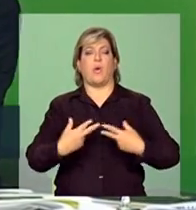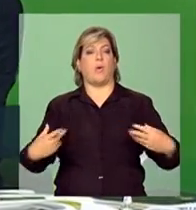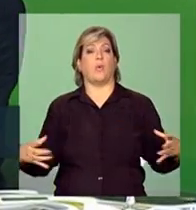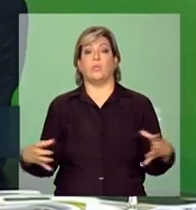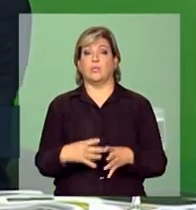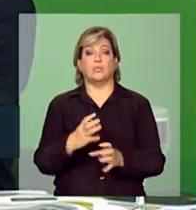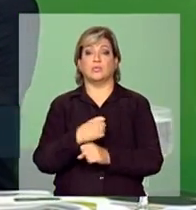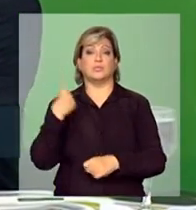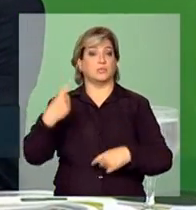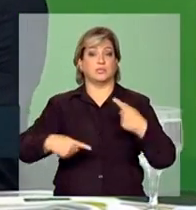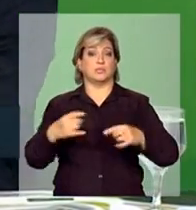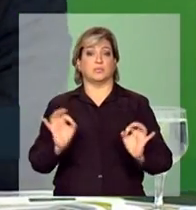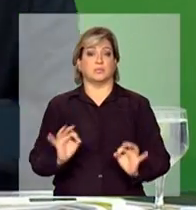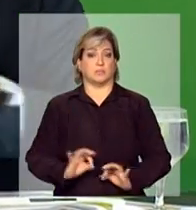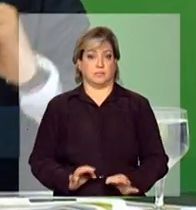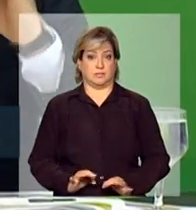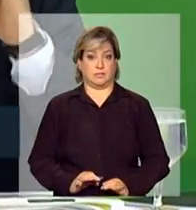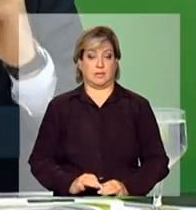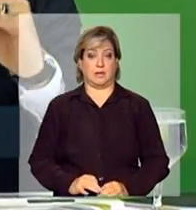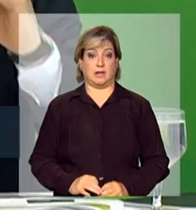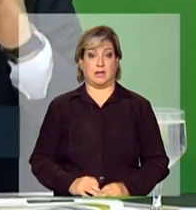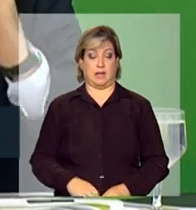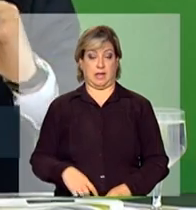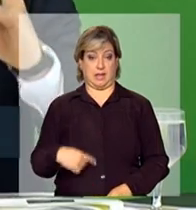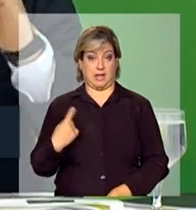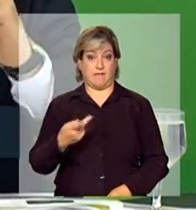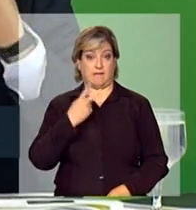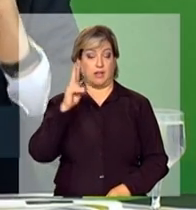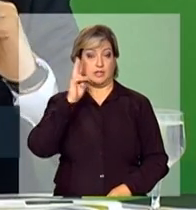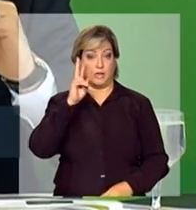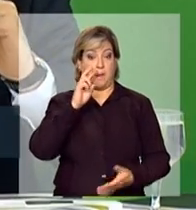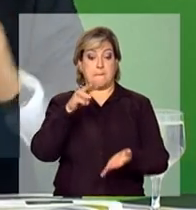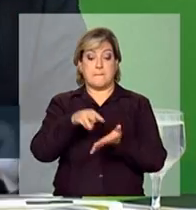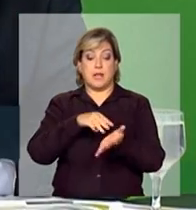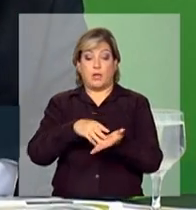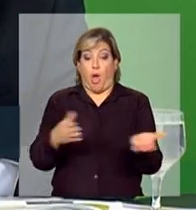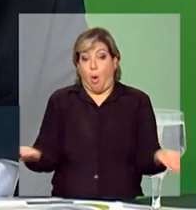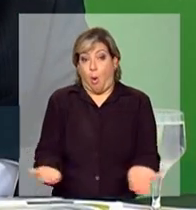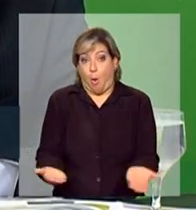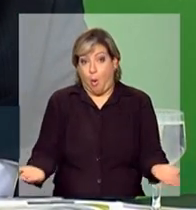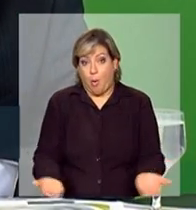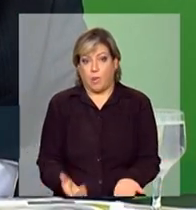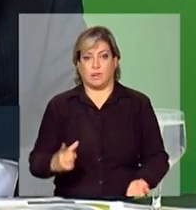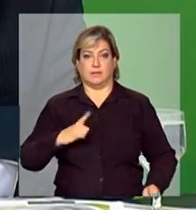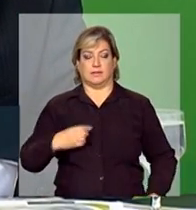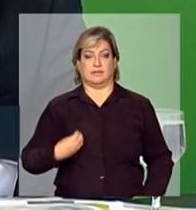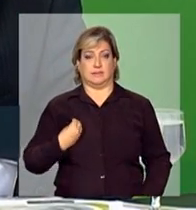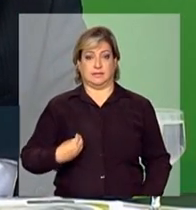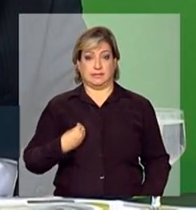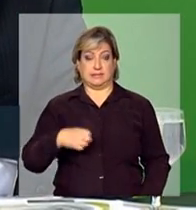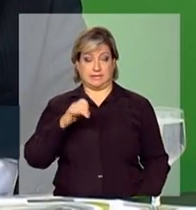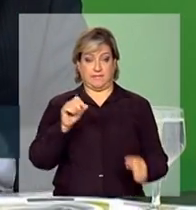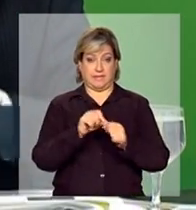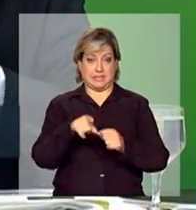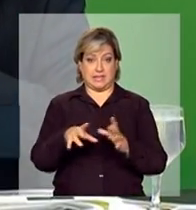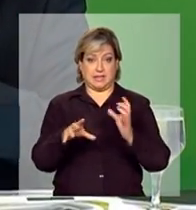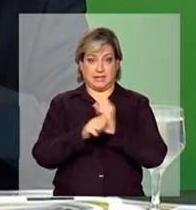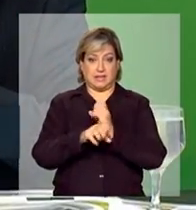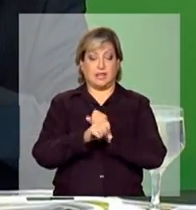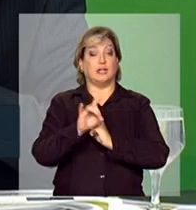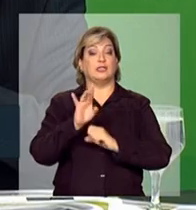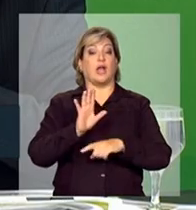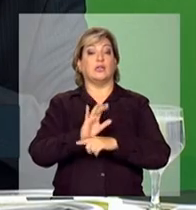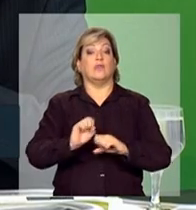não estô nem discutindo isso tô discutindo que na metodologia existente se se fizeram Esse cálculo que você tá falando só tá